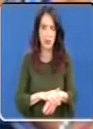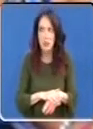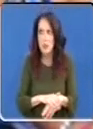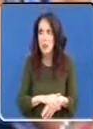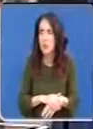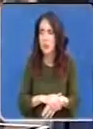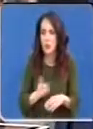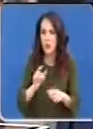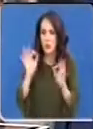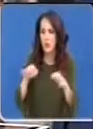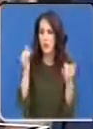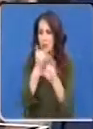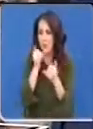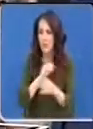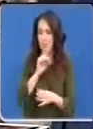Já está, é muito bom.